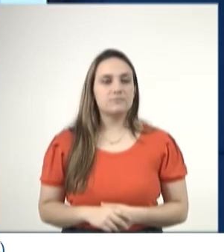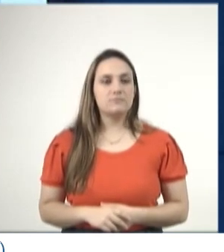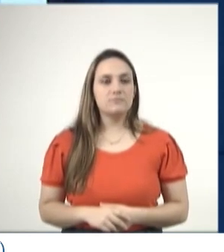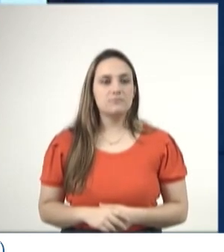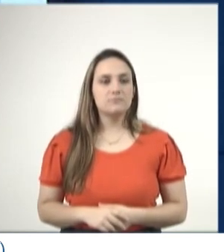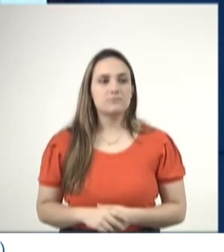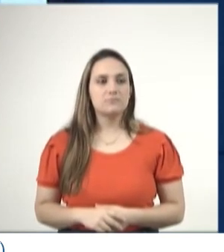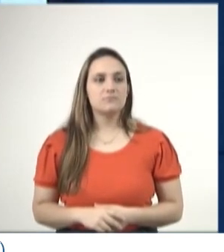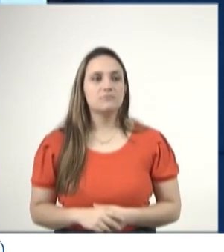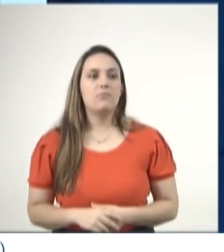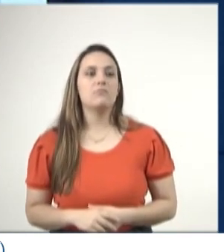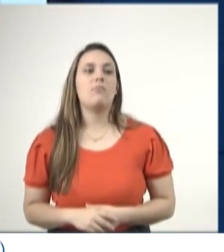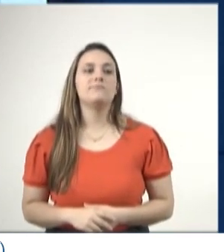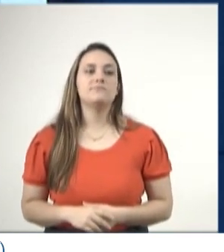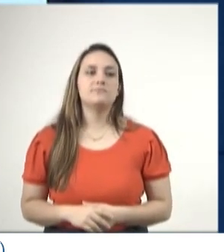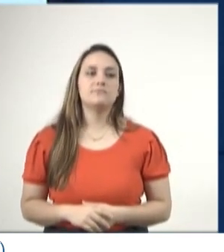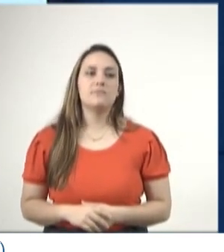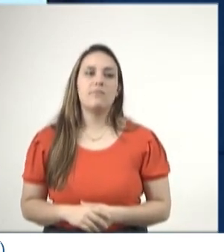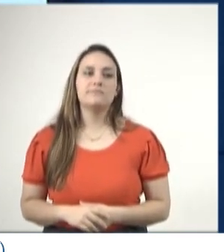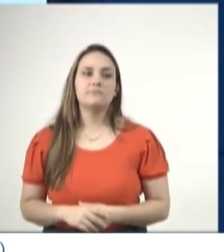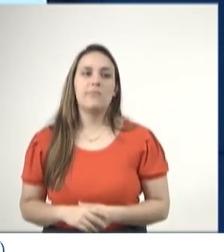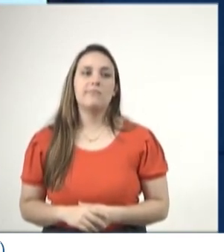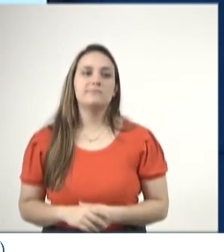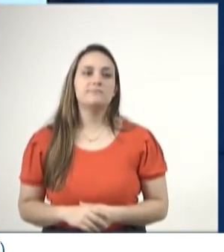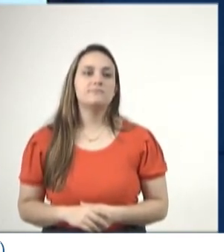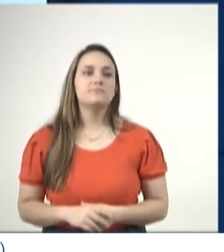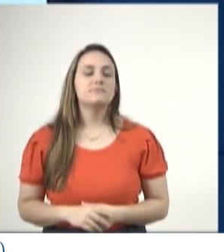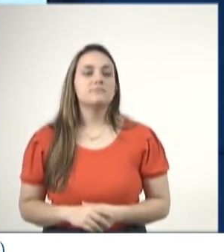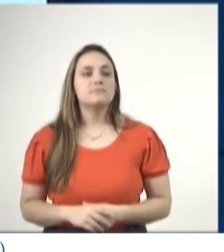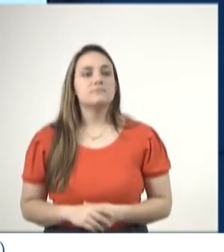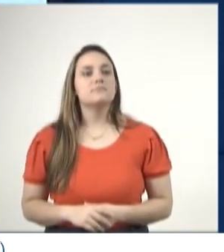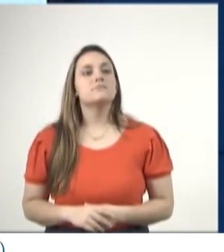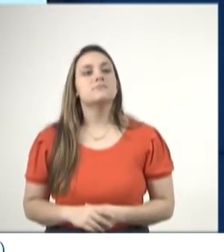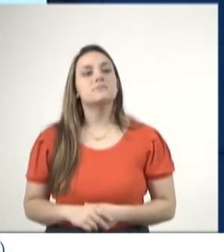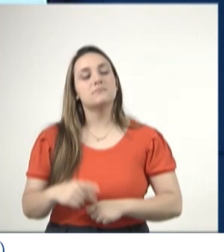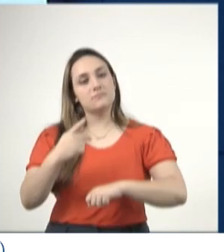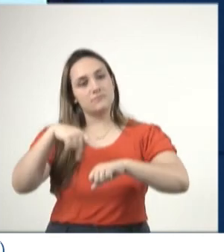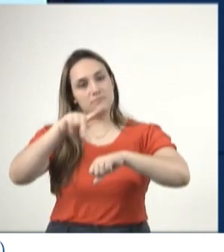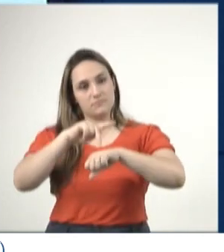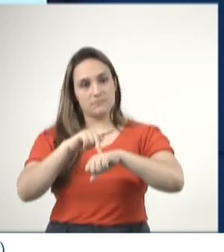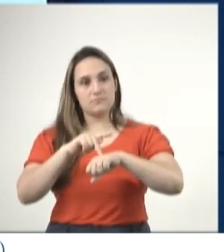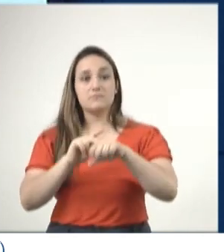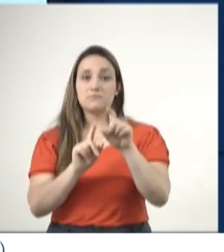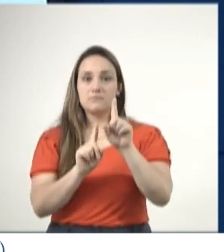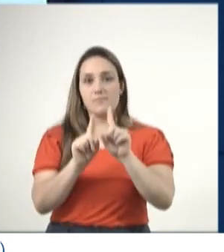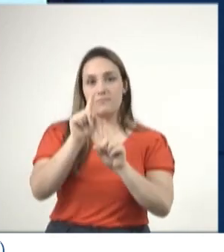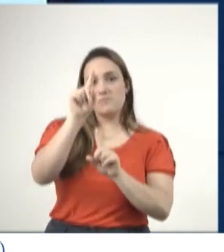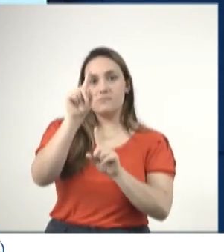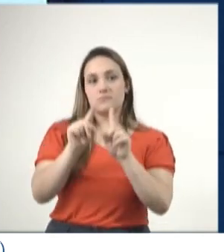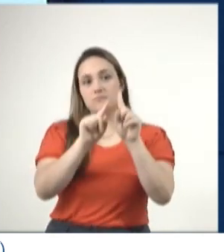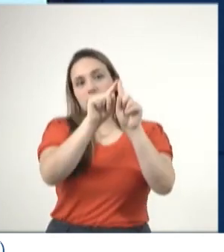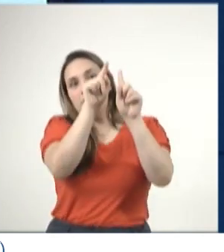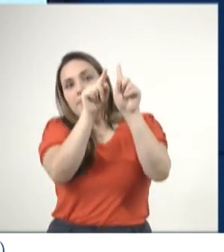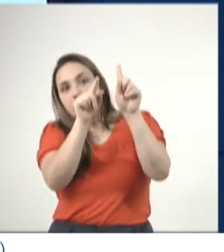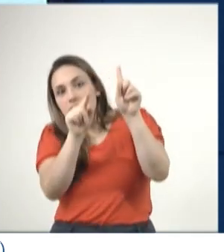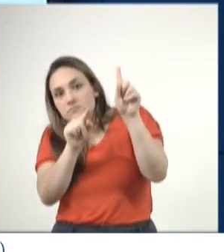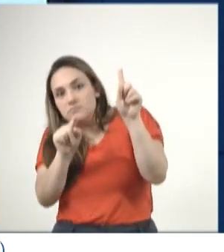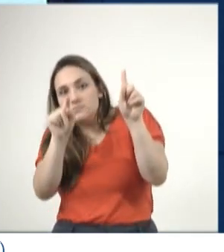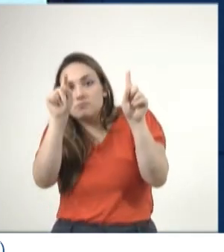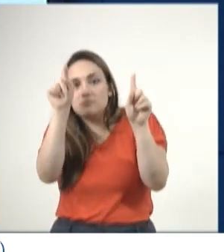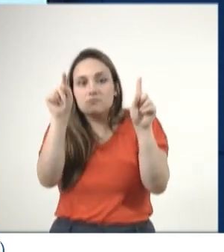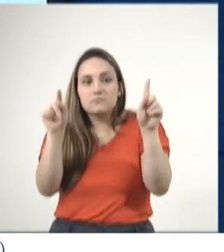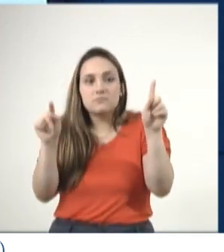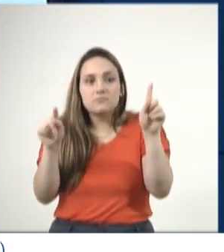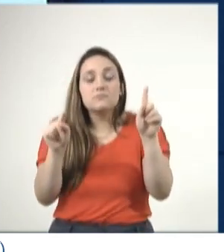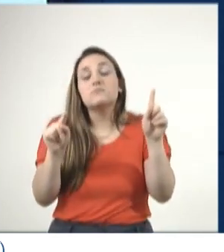Aqui eu trouxe um pouco das medidas, são os mesmos países, tá? Esses são os gráficos, como eles evoluíram ao longo